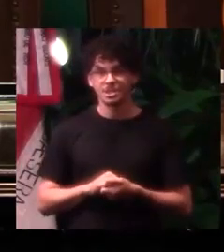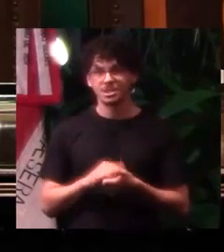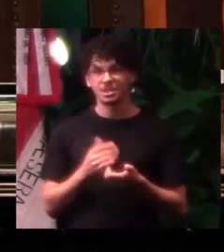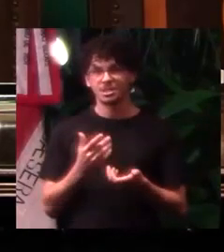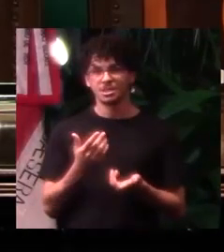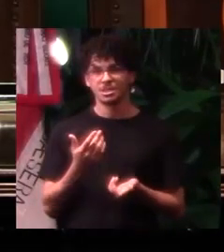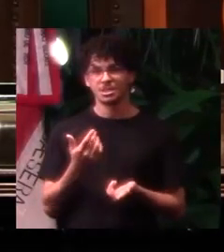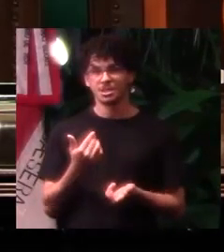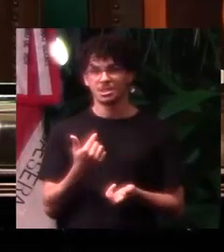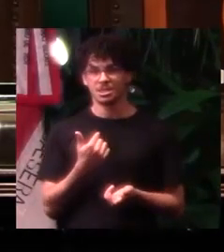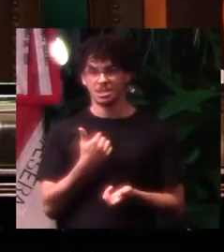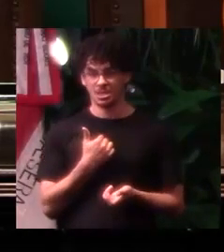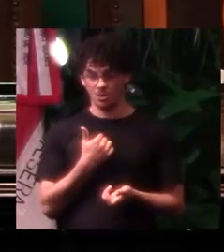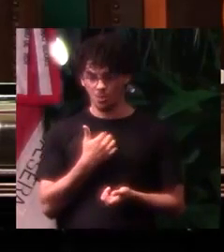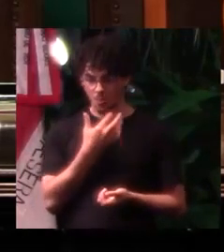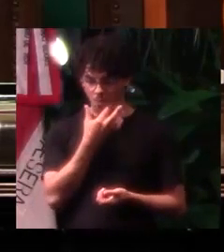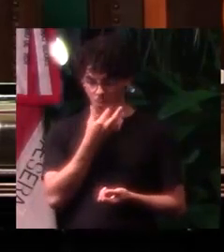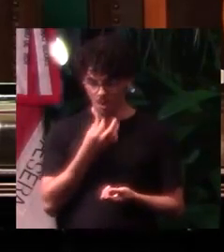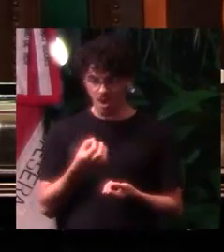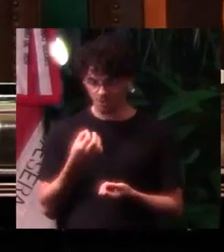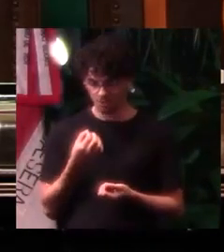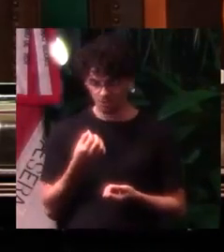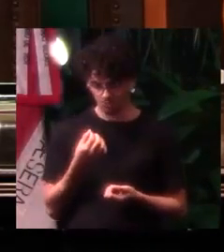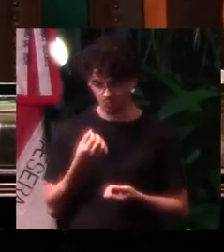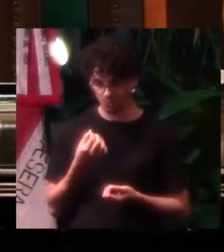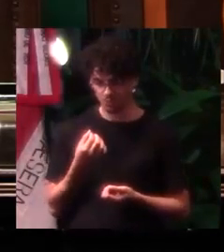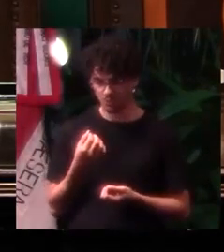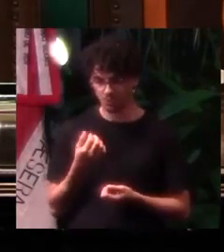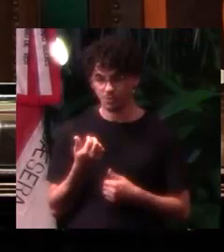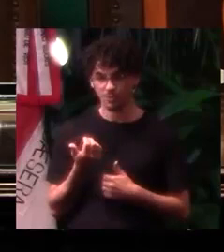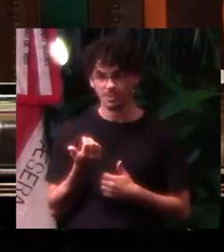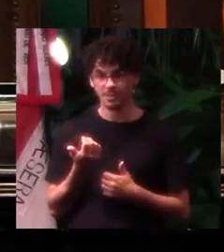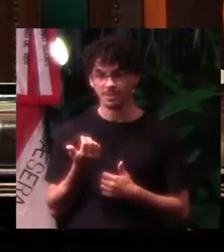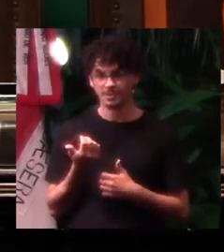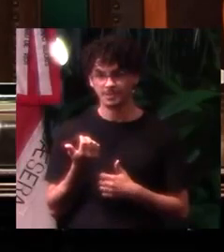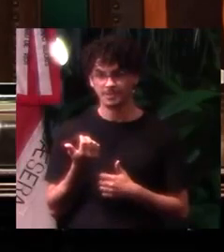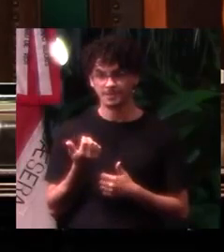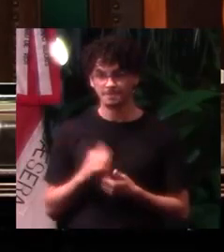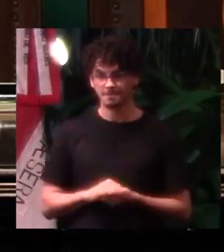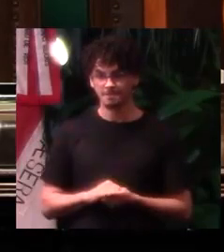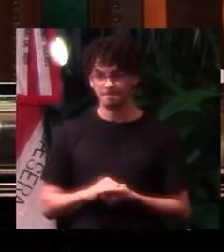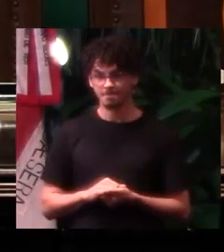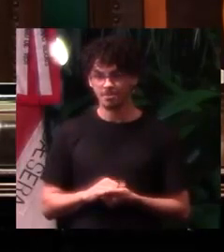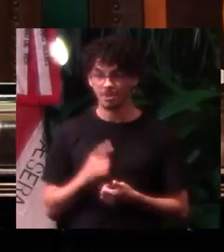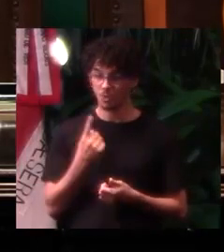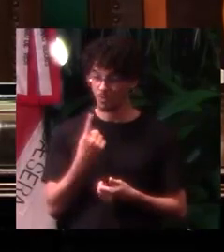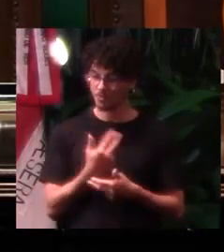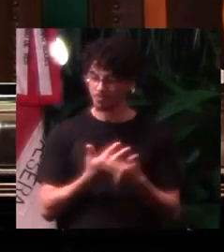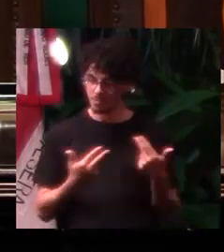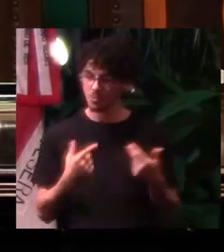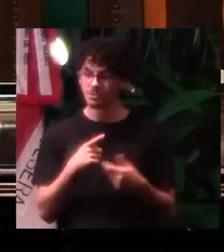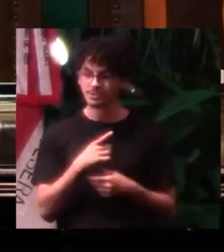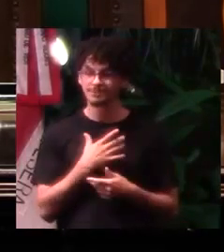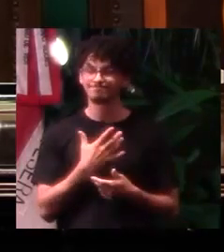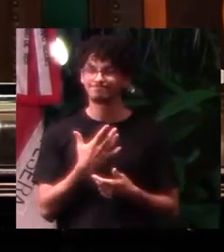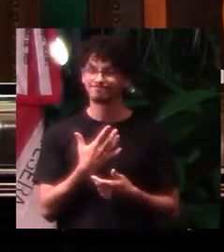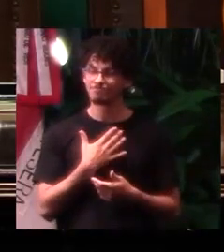que uma das coisas que me fascina